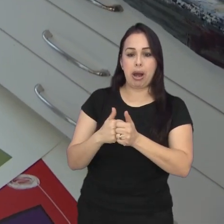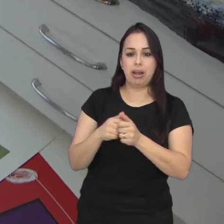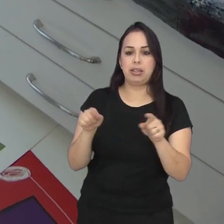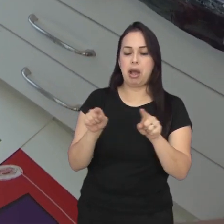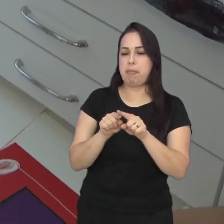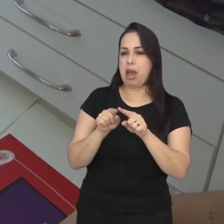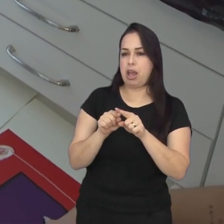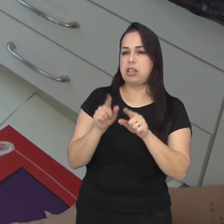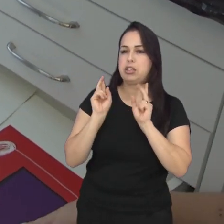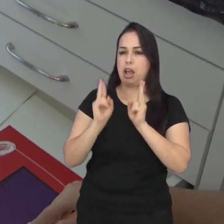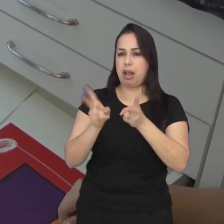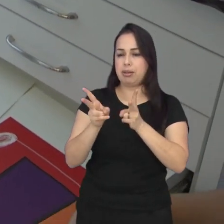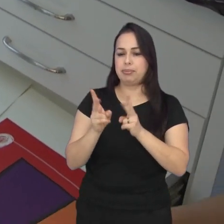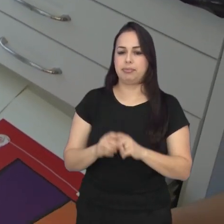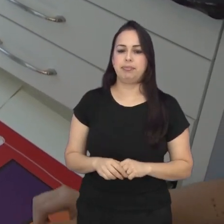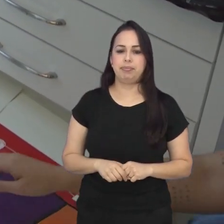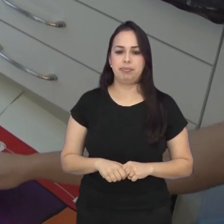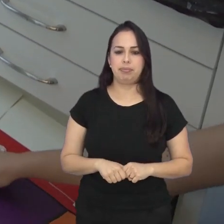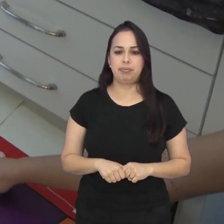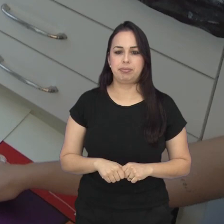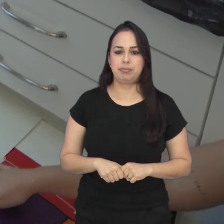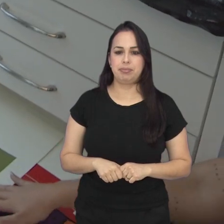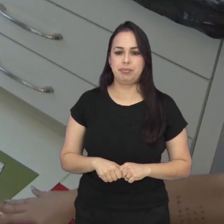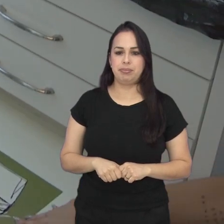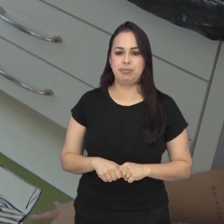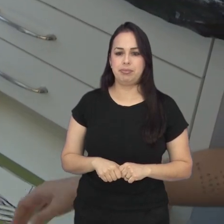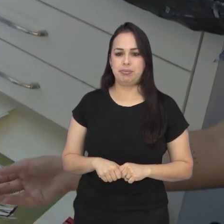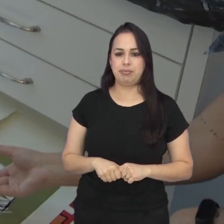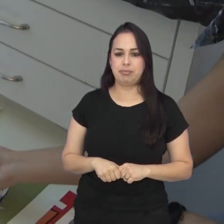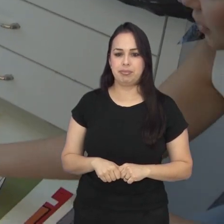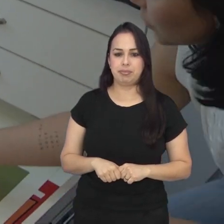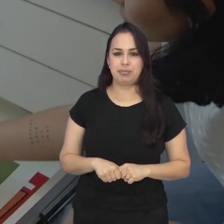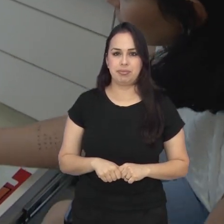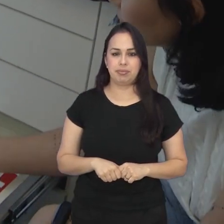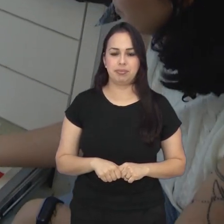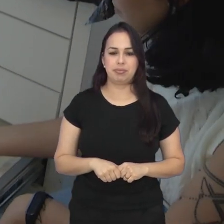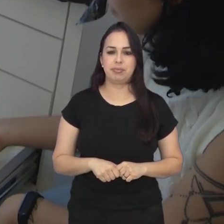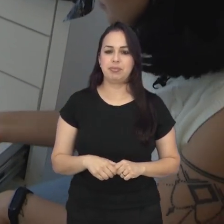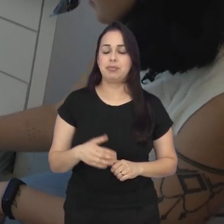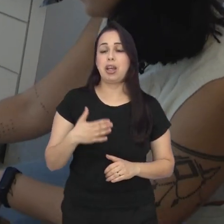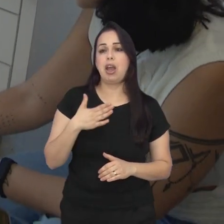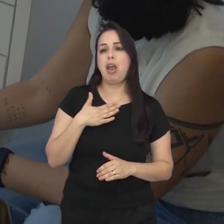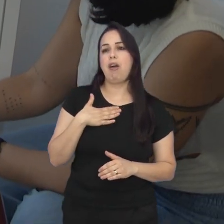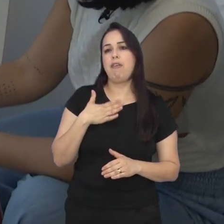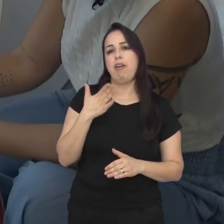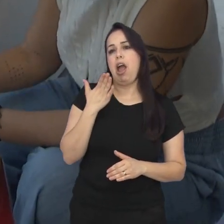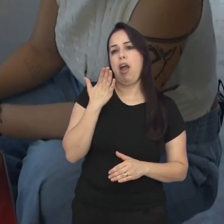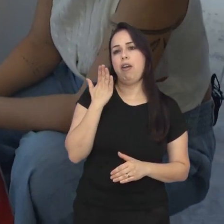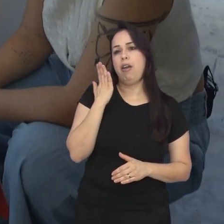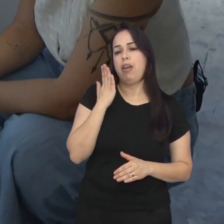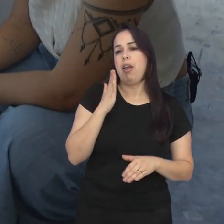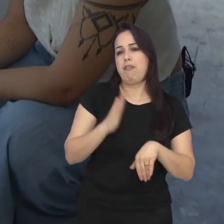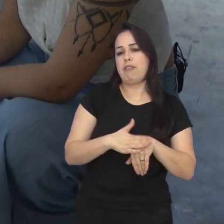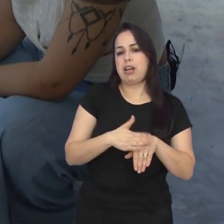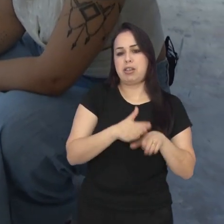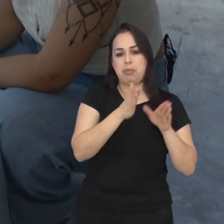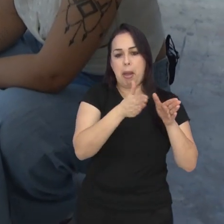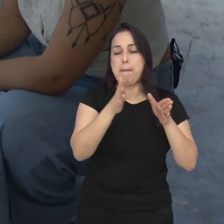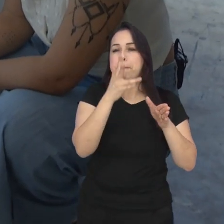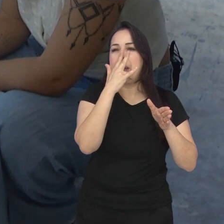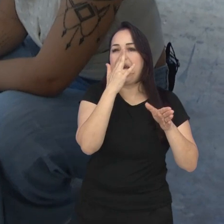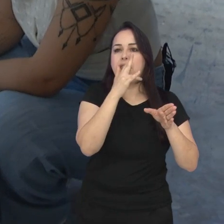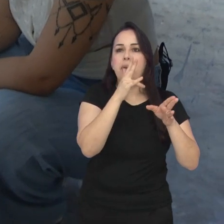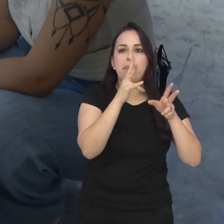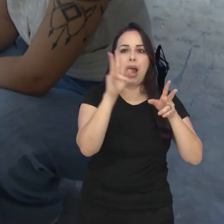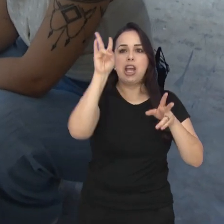me acompanha também no meu trabalho. Ai, que legal. E eu faço umas séries às vezes, né? Esse